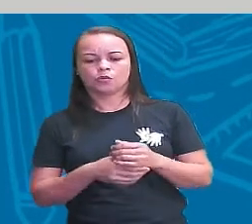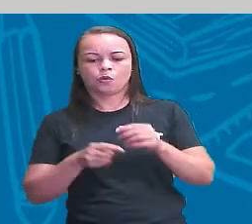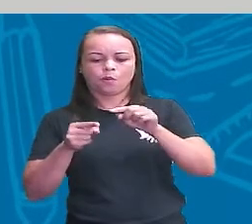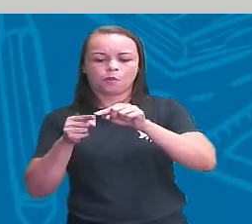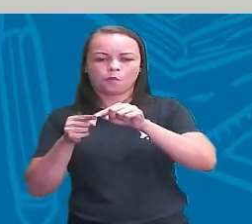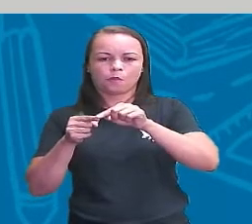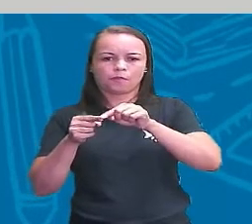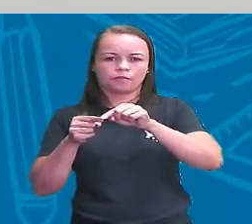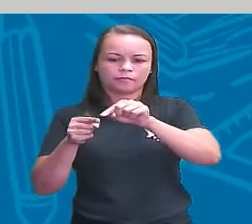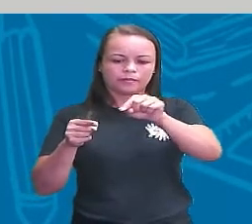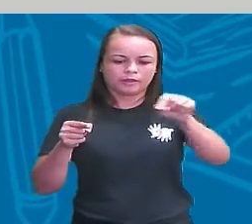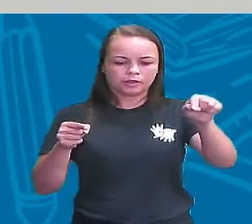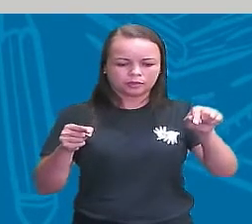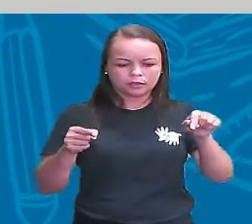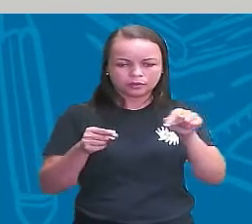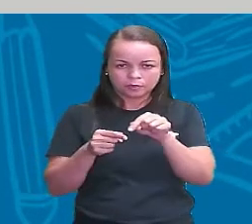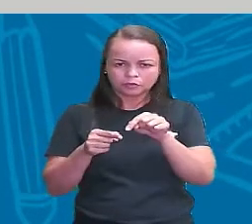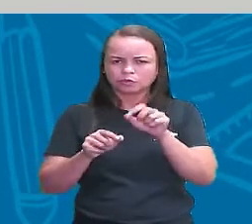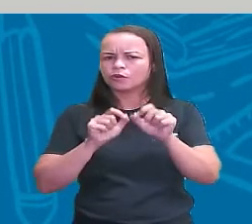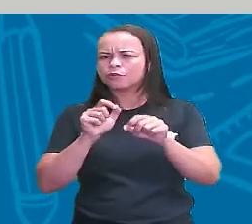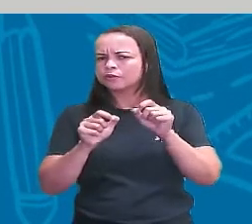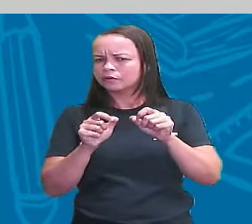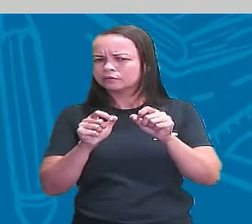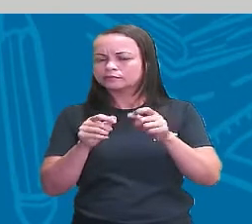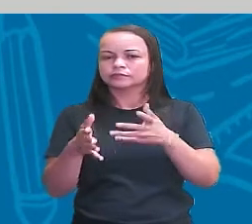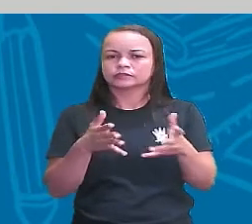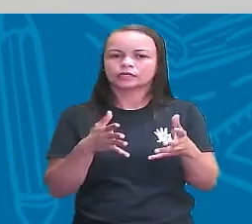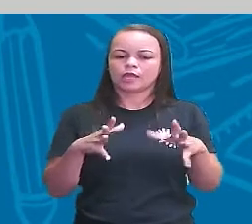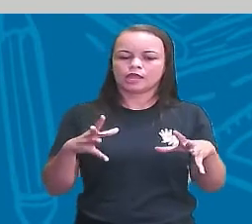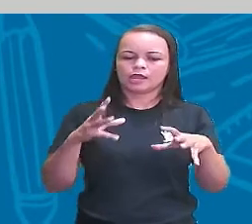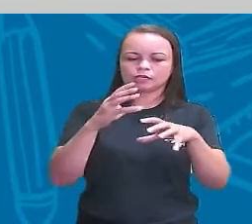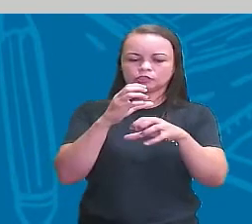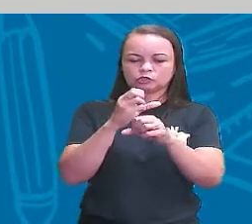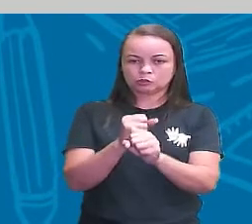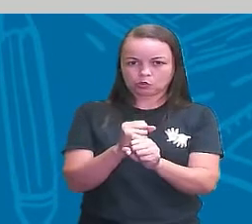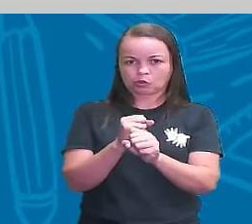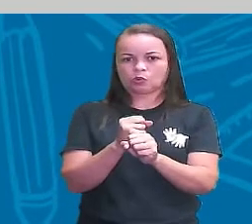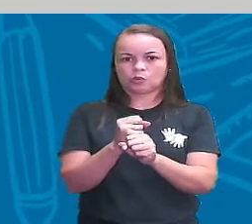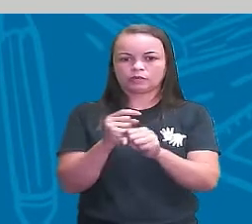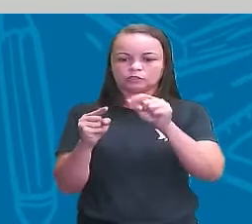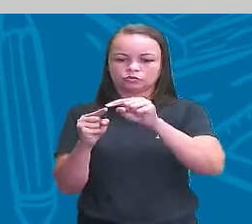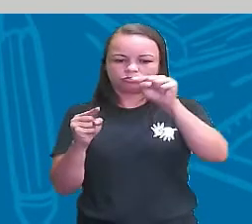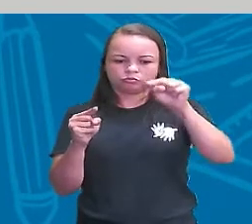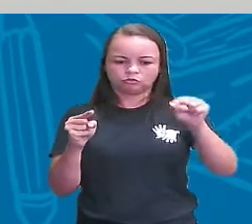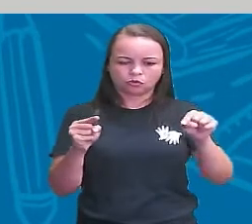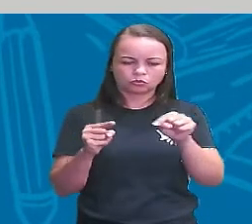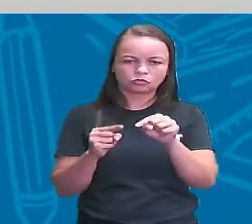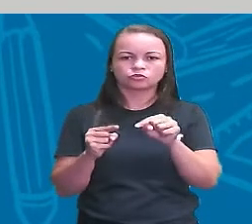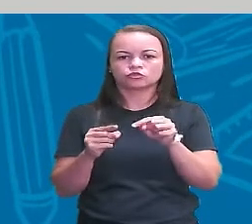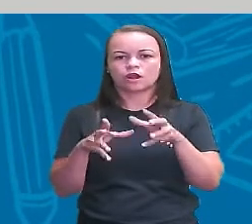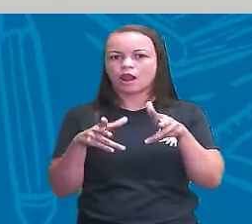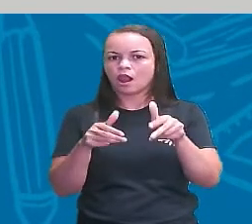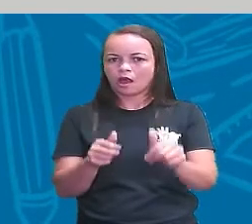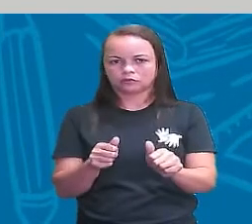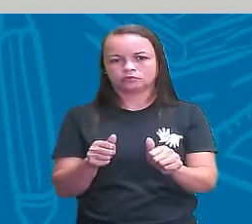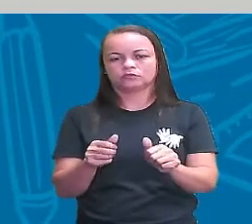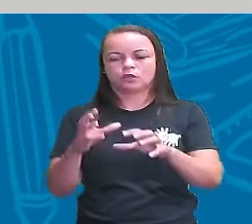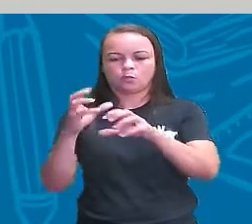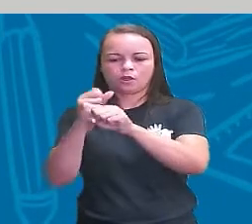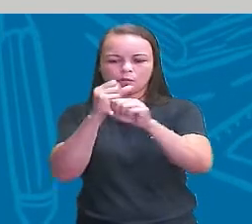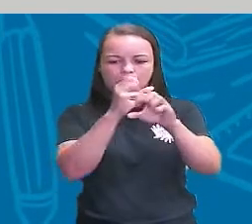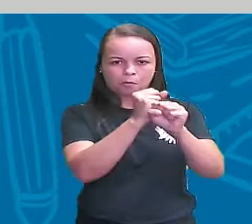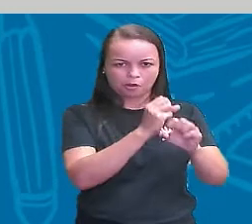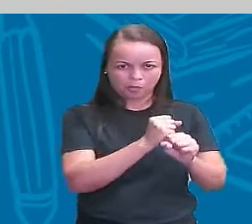para vocês anteriormente, o perímetro é o quê? É a soma de todos os lados, tá? Então, aqui eu tenho.